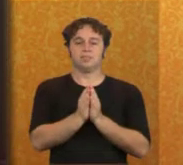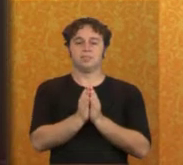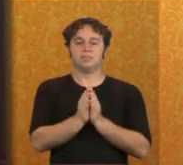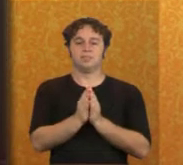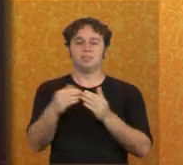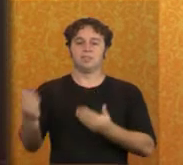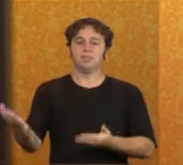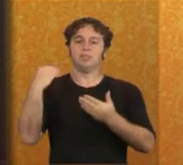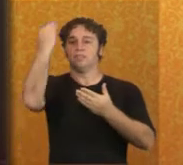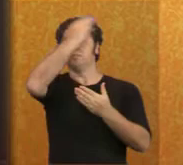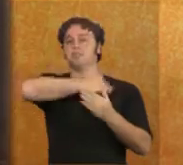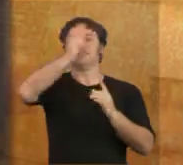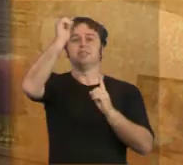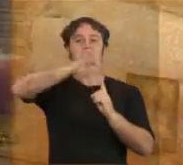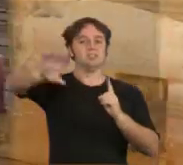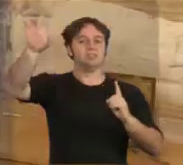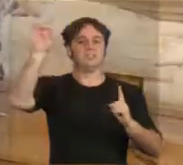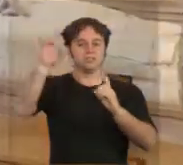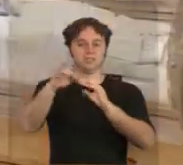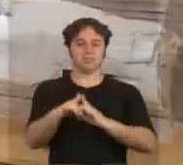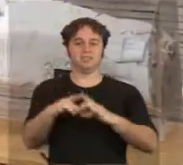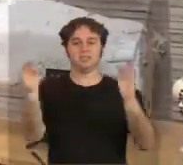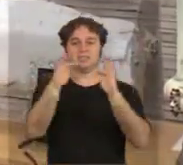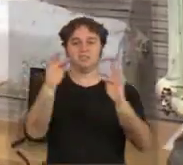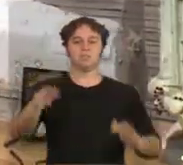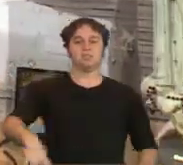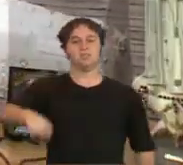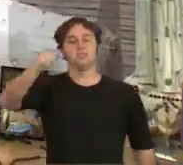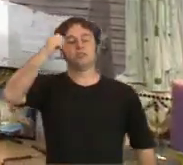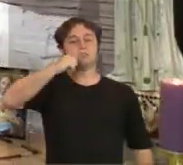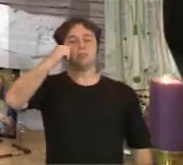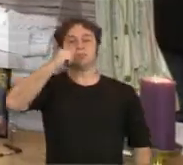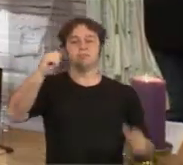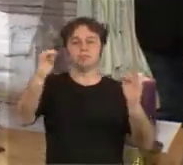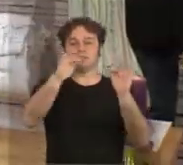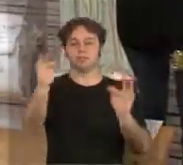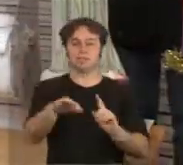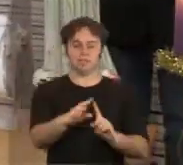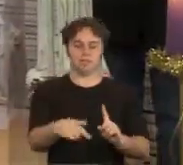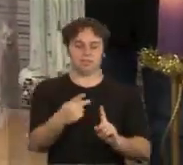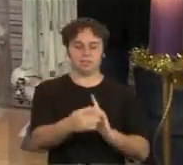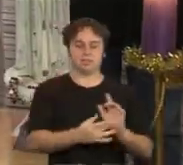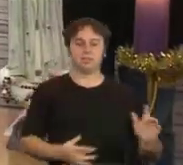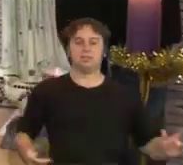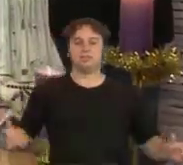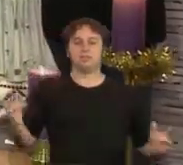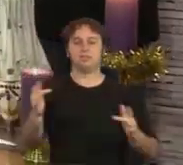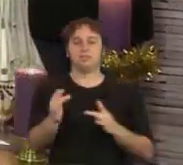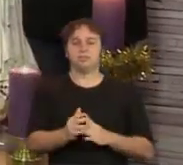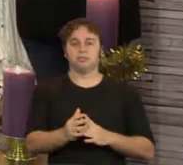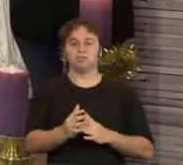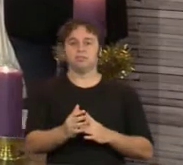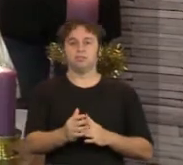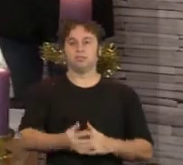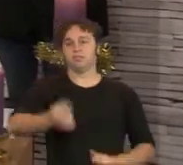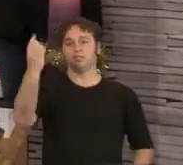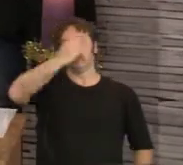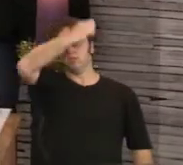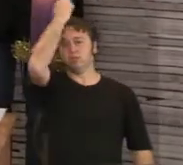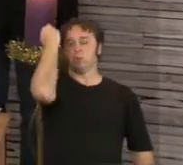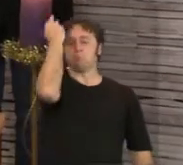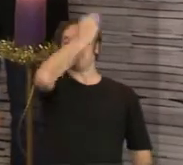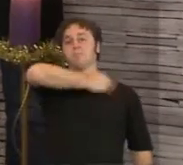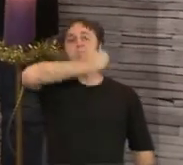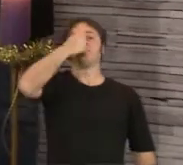do mal. Amém. Ave Maria, cheia de graça, o Senhor é convosco. Bendita sois vós entre as mulheres, e bendito é o fruto do